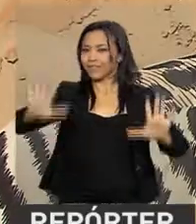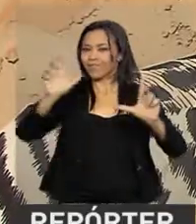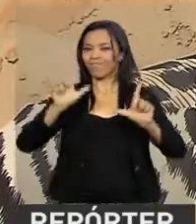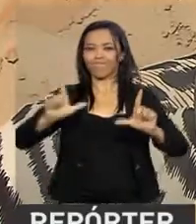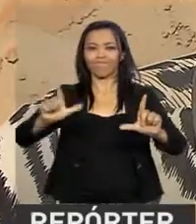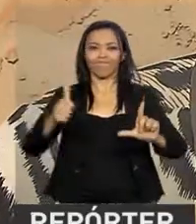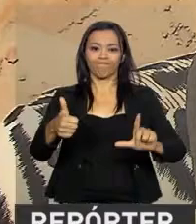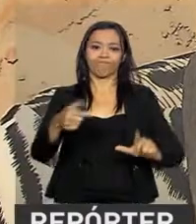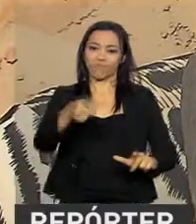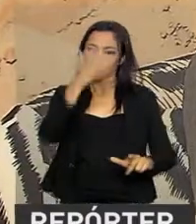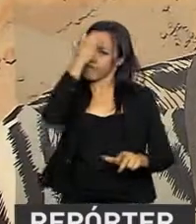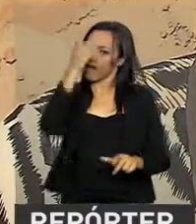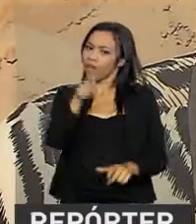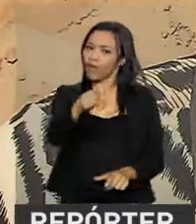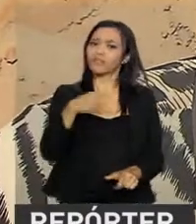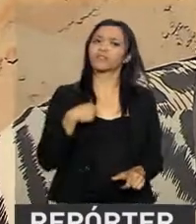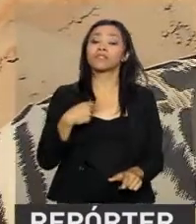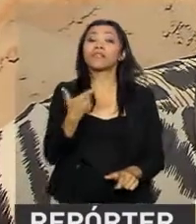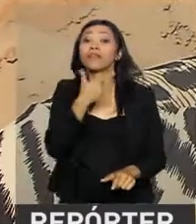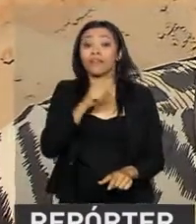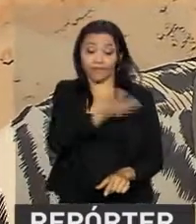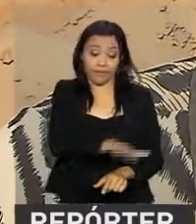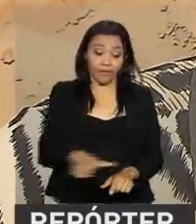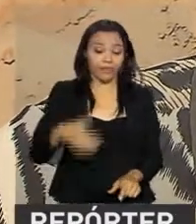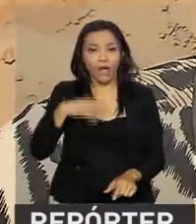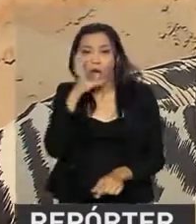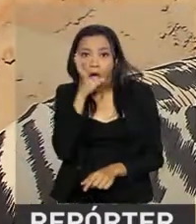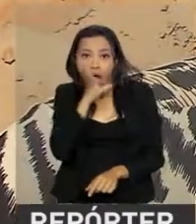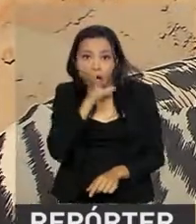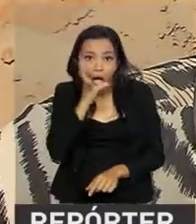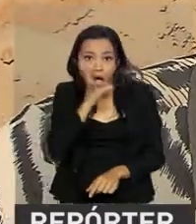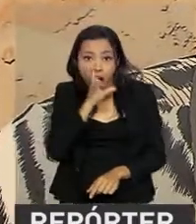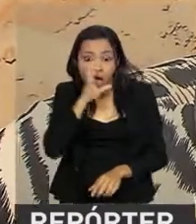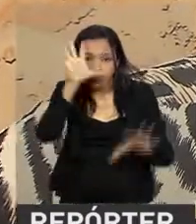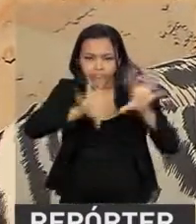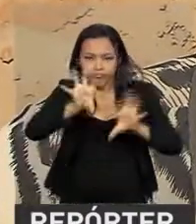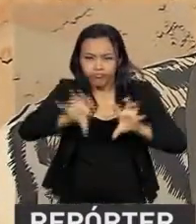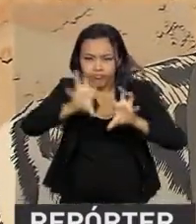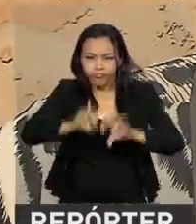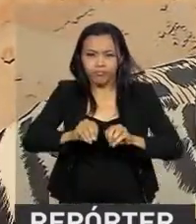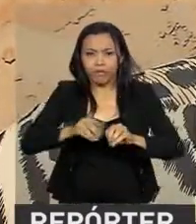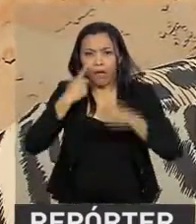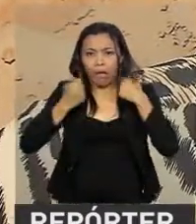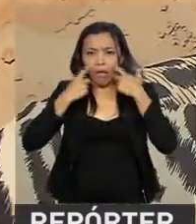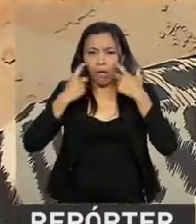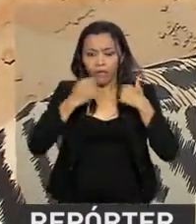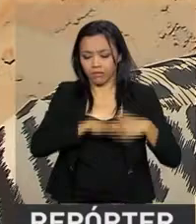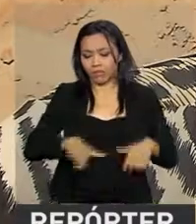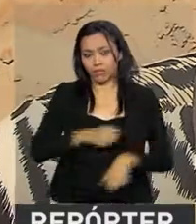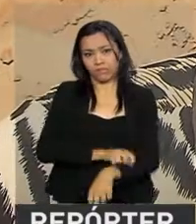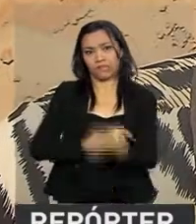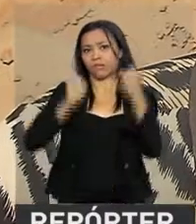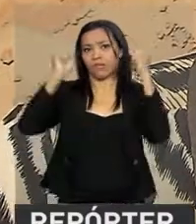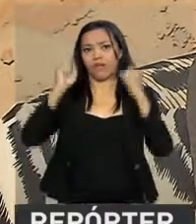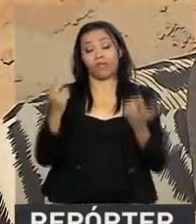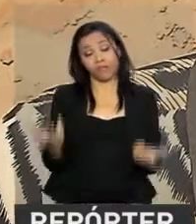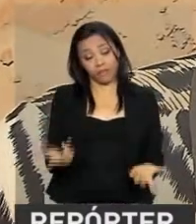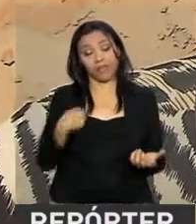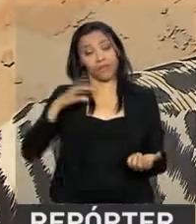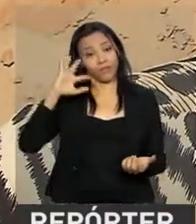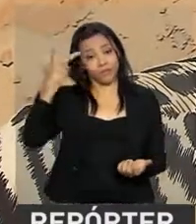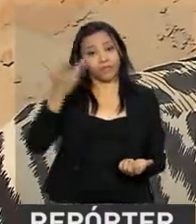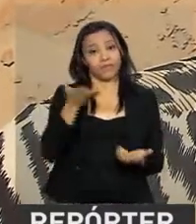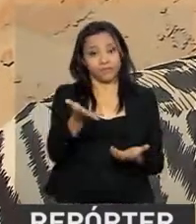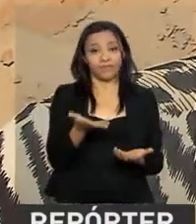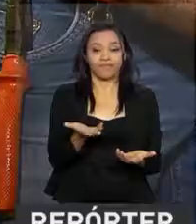facilitou bastante mas pra gente que tem criança e pode assistir quando saía do as crianças estavam chorando se zangava aí eu peguei a gente foi bastante